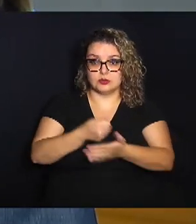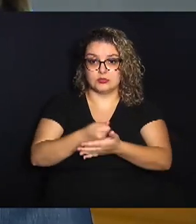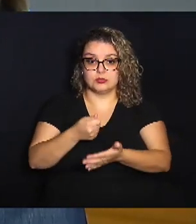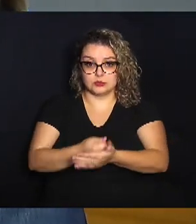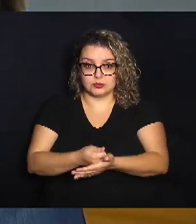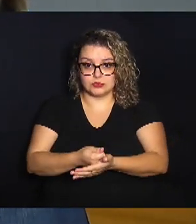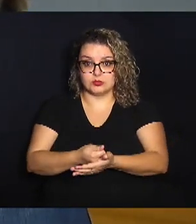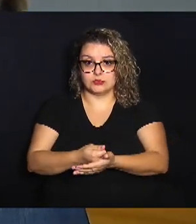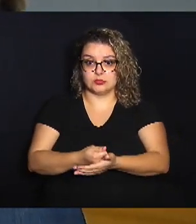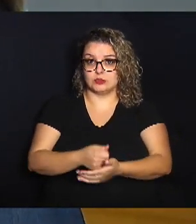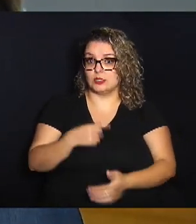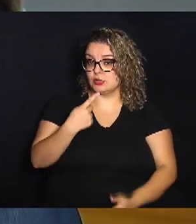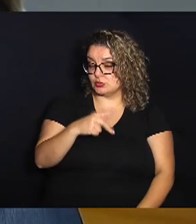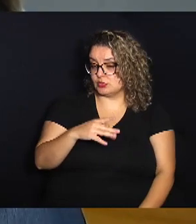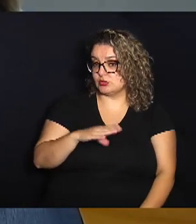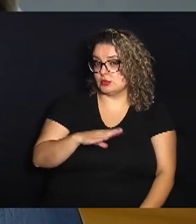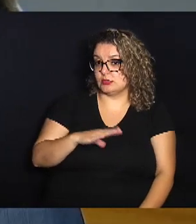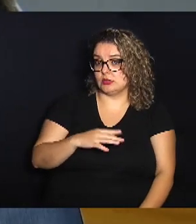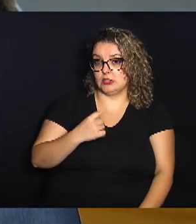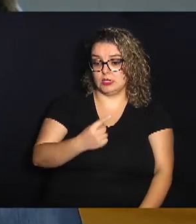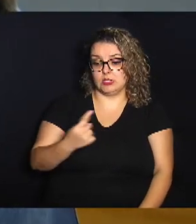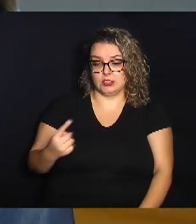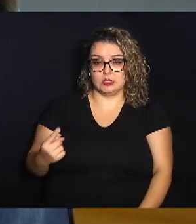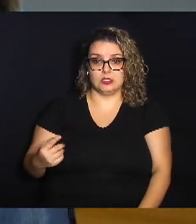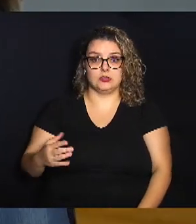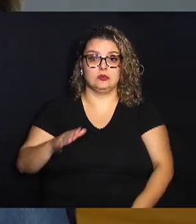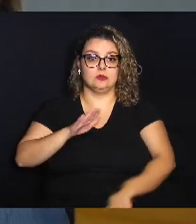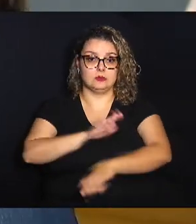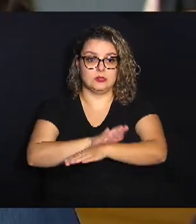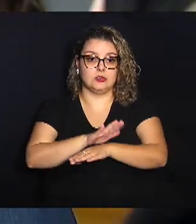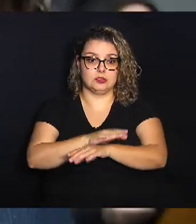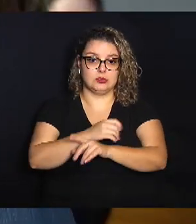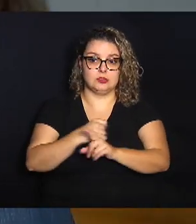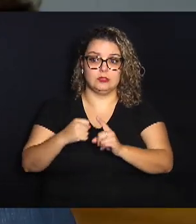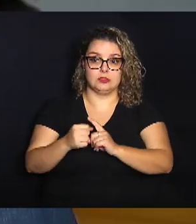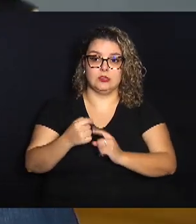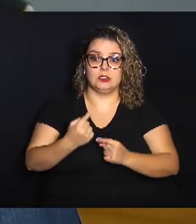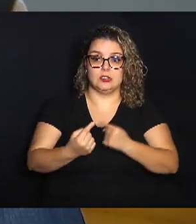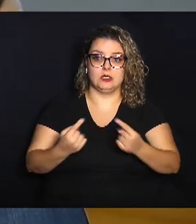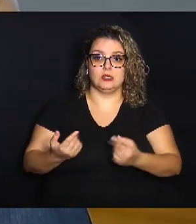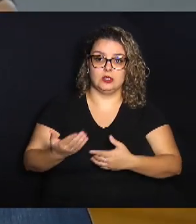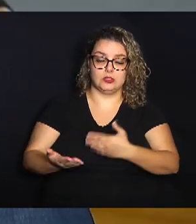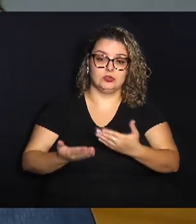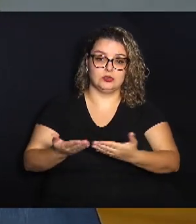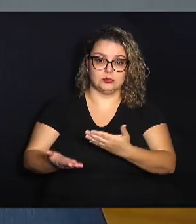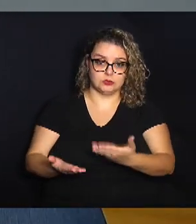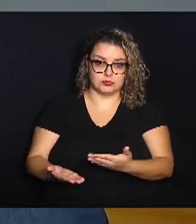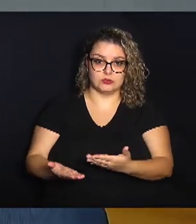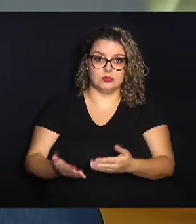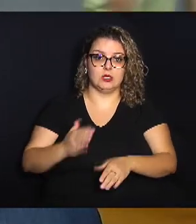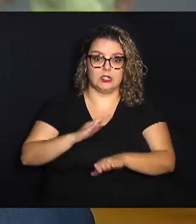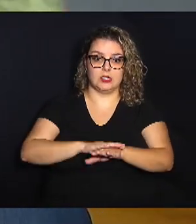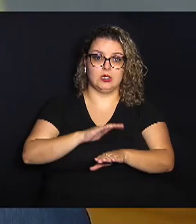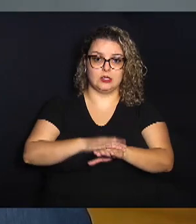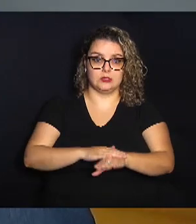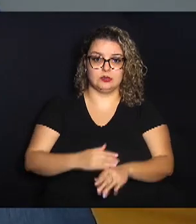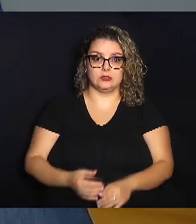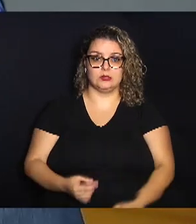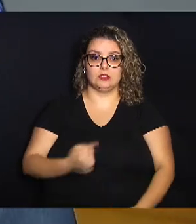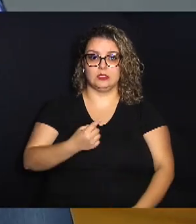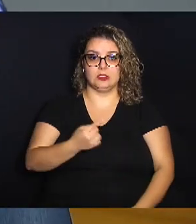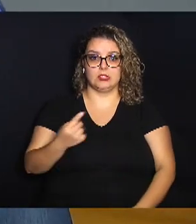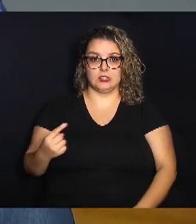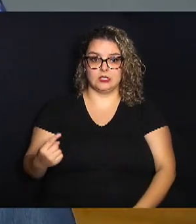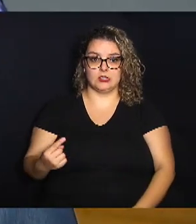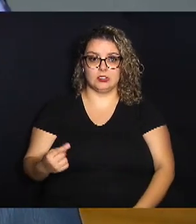da sua cidade. Cada uma tem a sua assistência e lá cada um cuida das suas ações feitas em cada cidade.